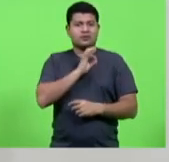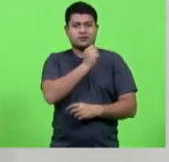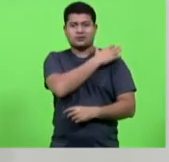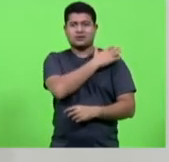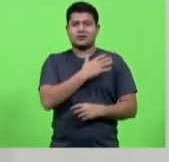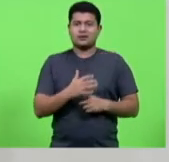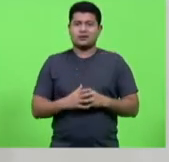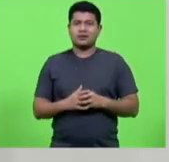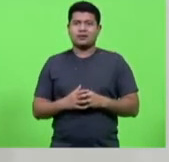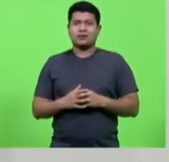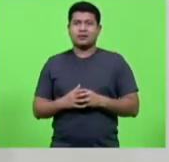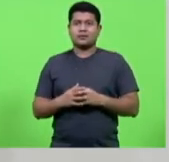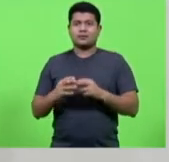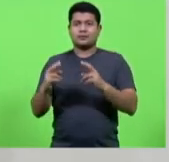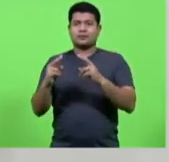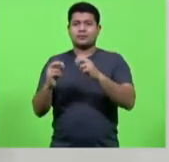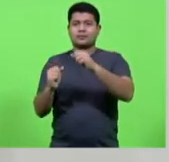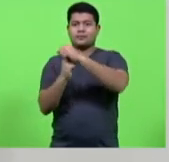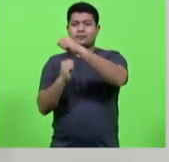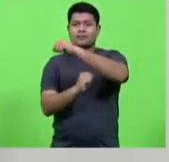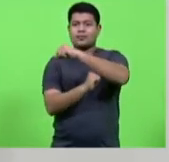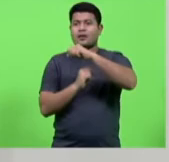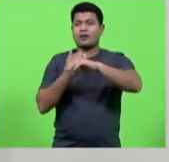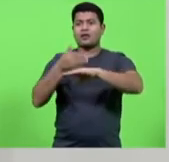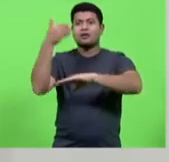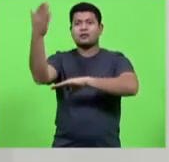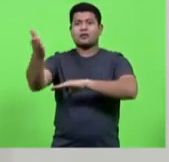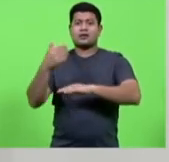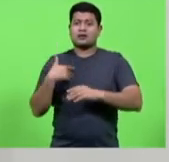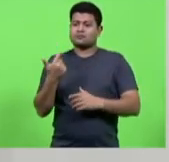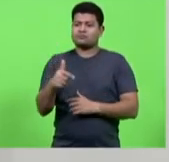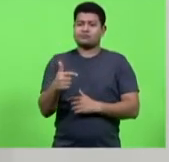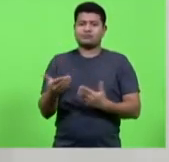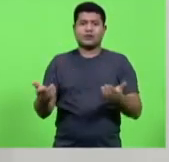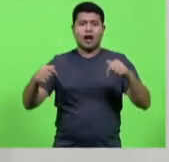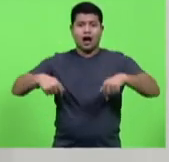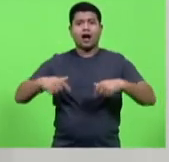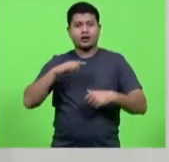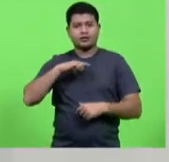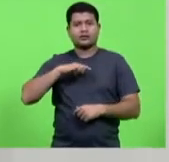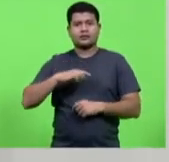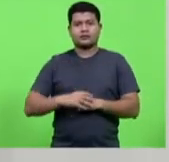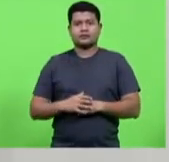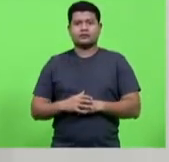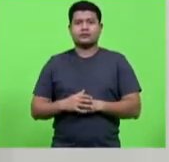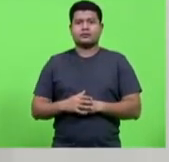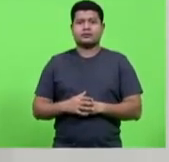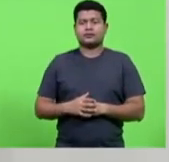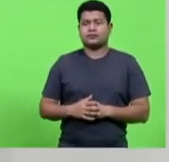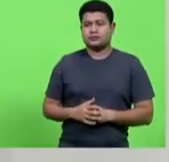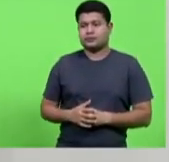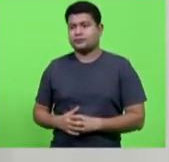Da ponte para lá não rola, como diz o Mano Brown, né? É outra conversa, né? A gente vai para a nossa terra desolada,